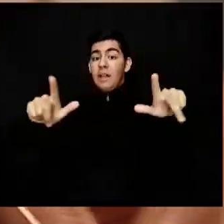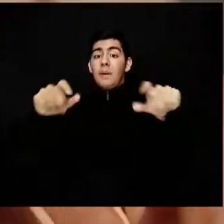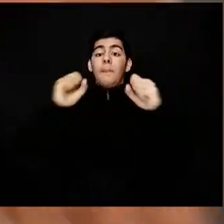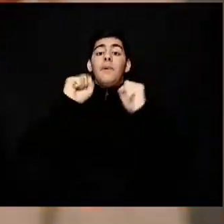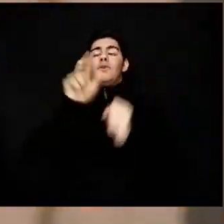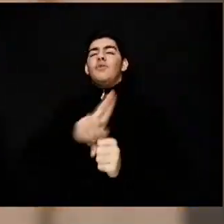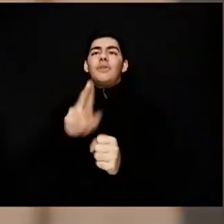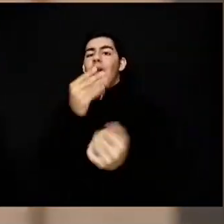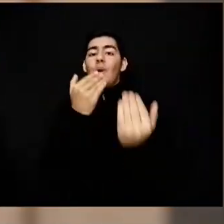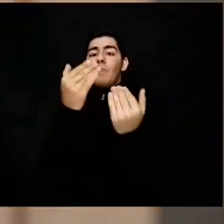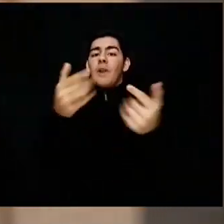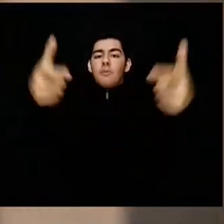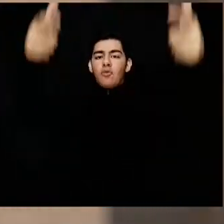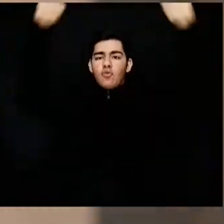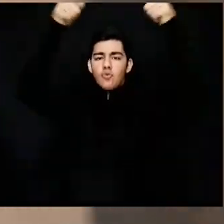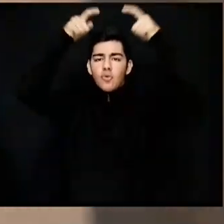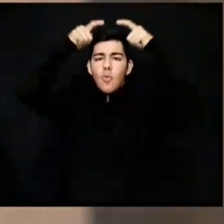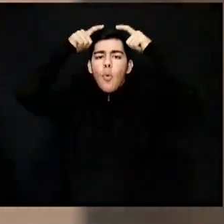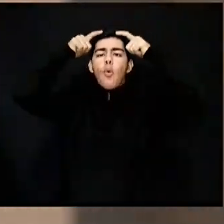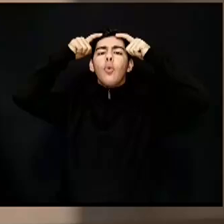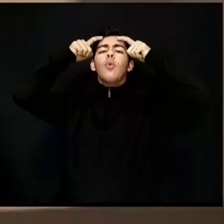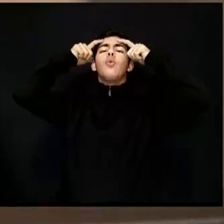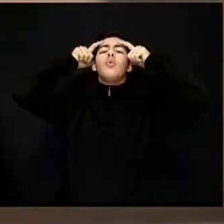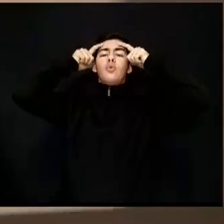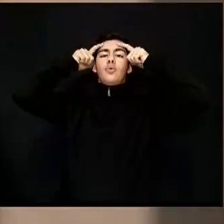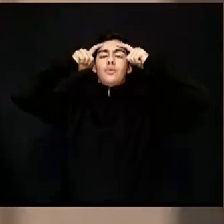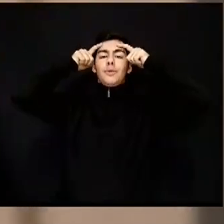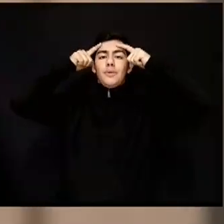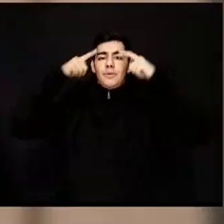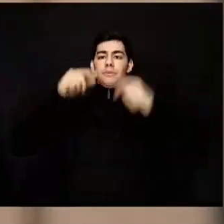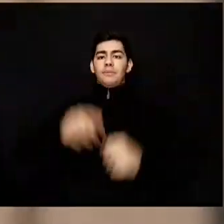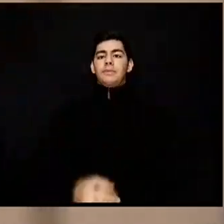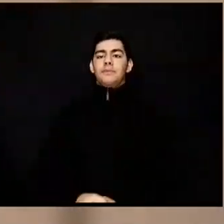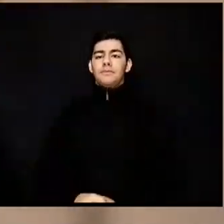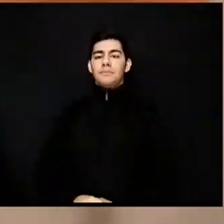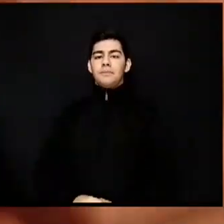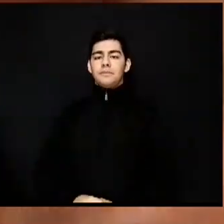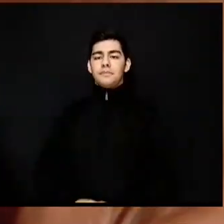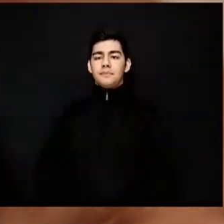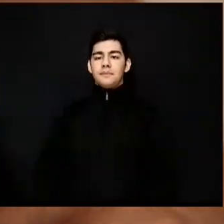bem imponente, né? Imponente, maravilhosa.